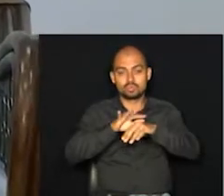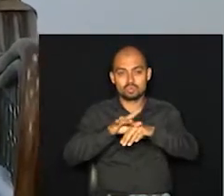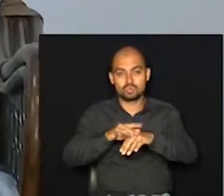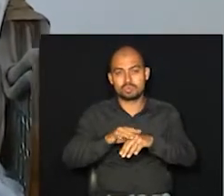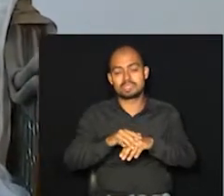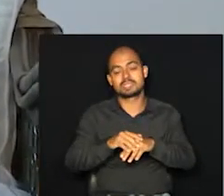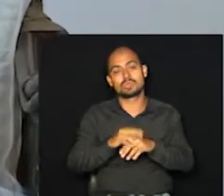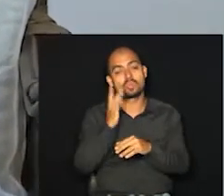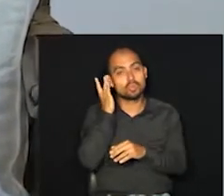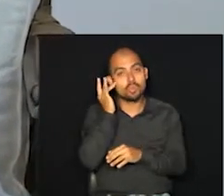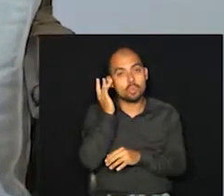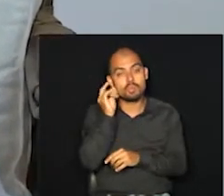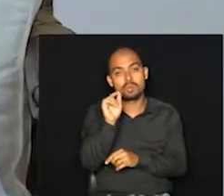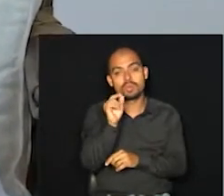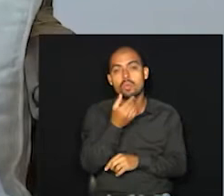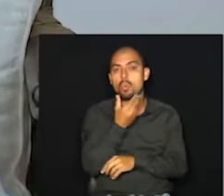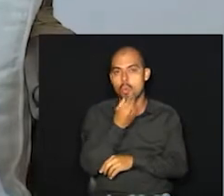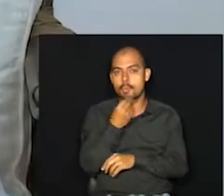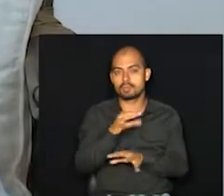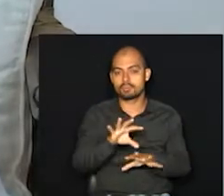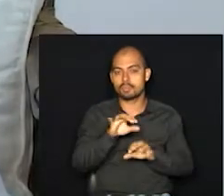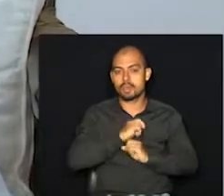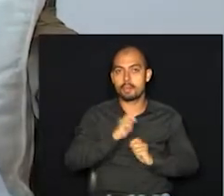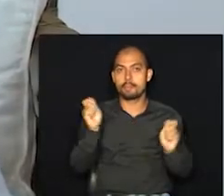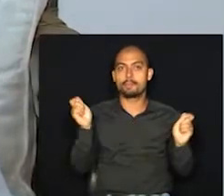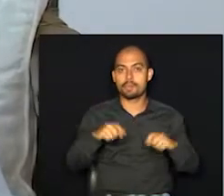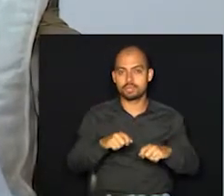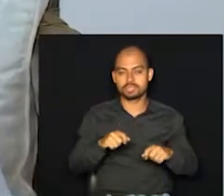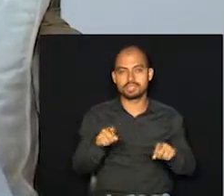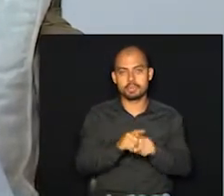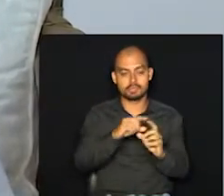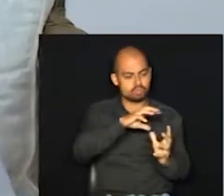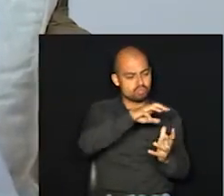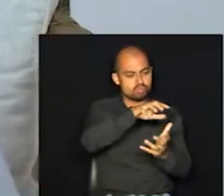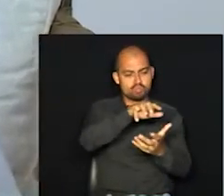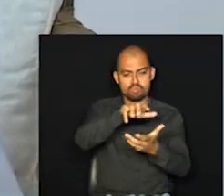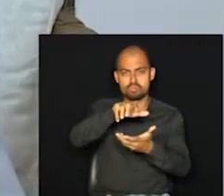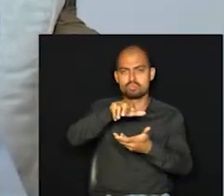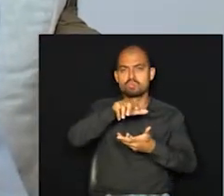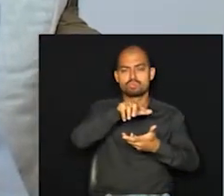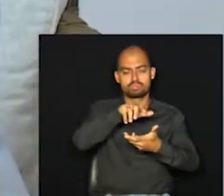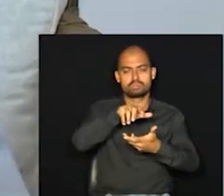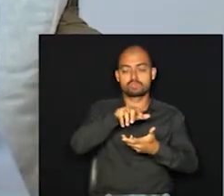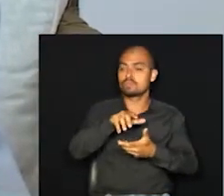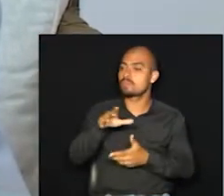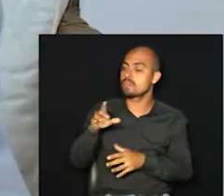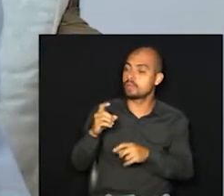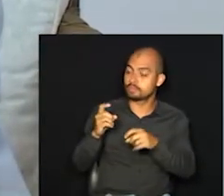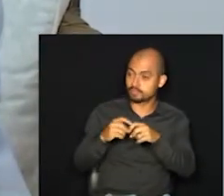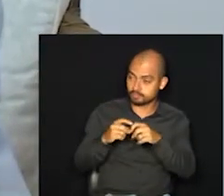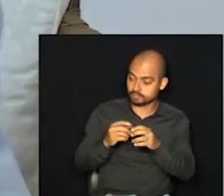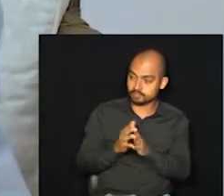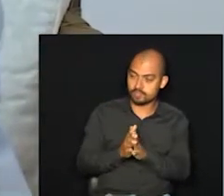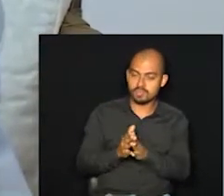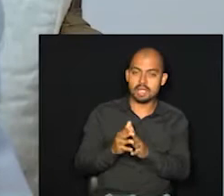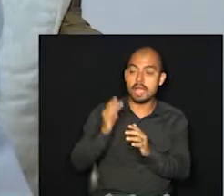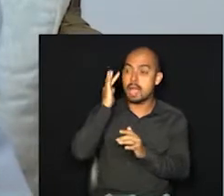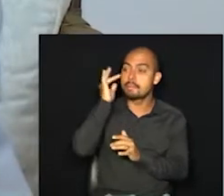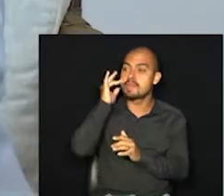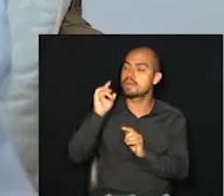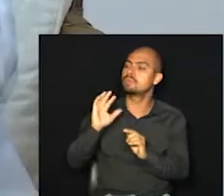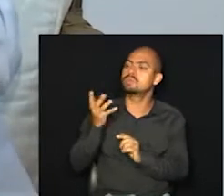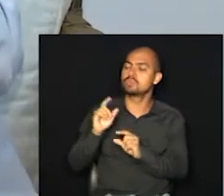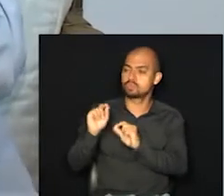mais comum no homem brasileiro e também no homem no mundo inteiro. Doutor, eu gostaria que o senhor falasse a respeito dessa ação que será realizada amanhã por